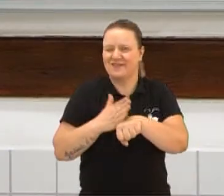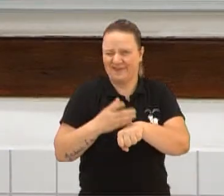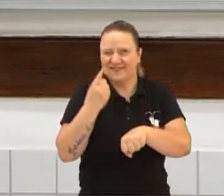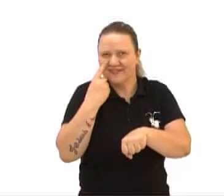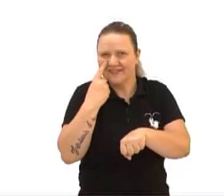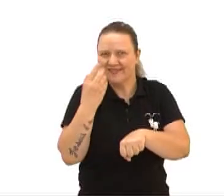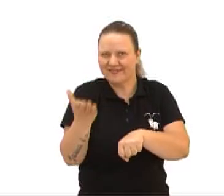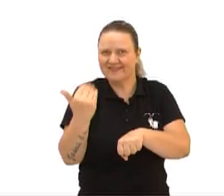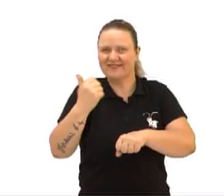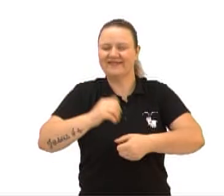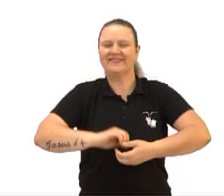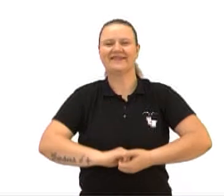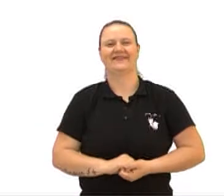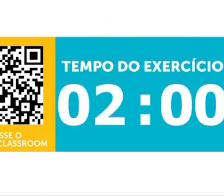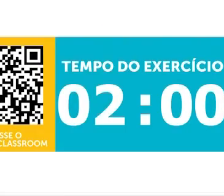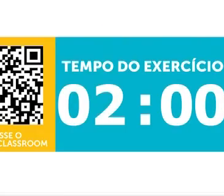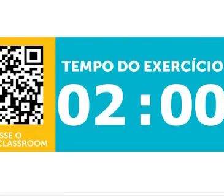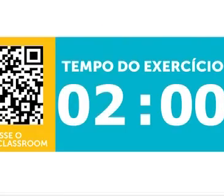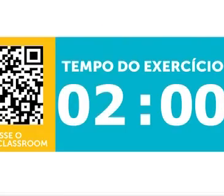resolver.